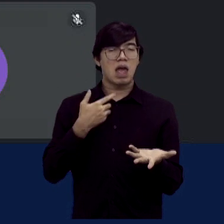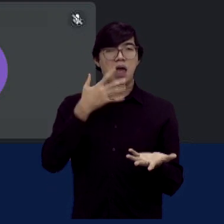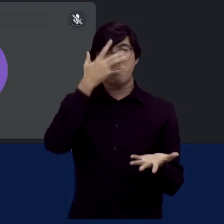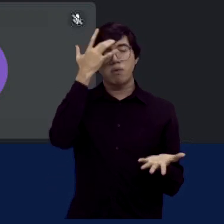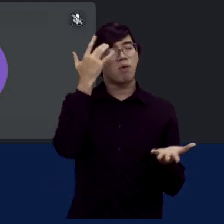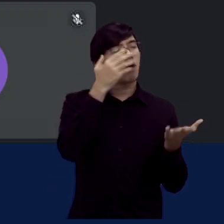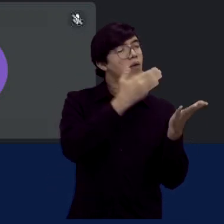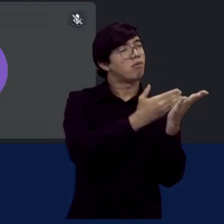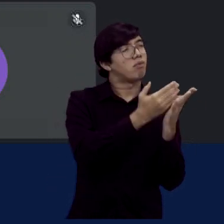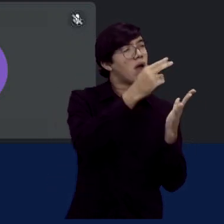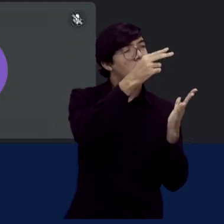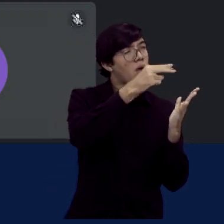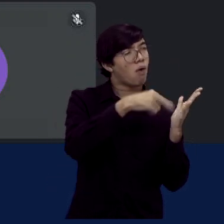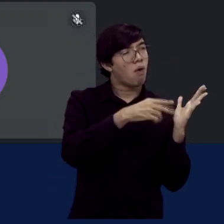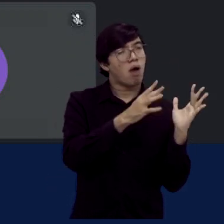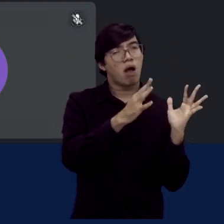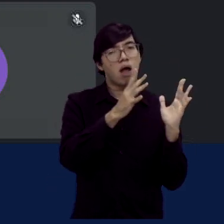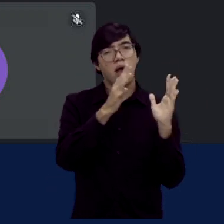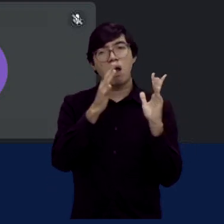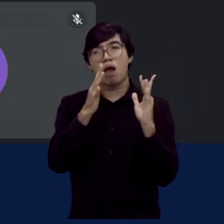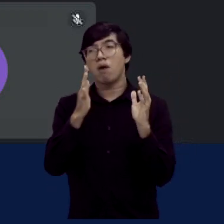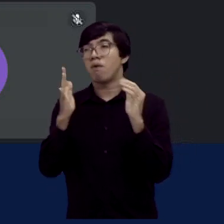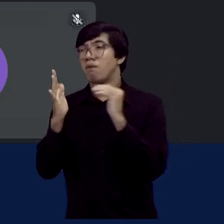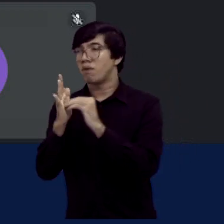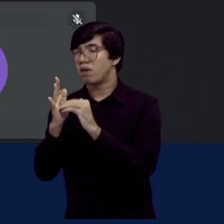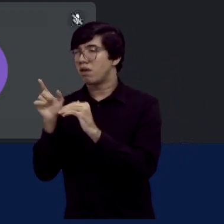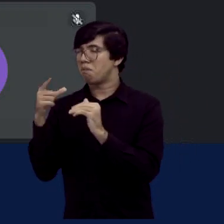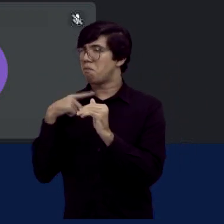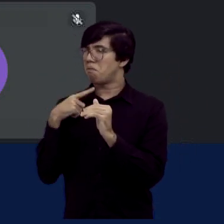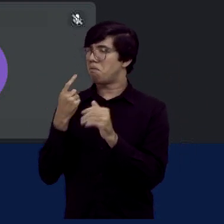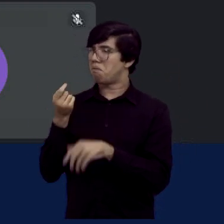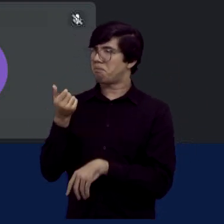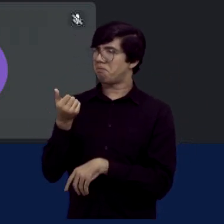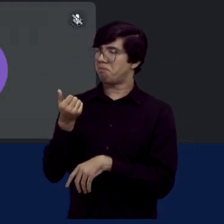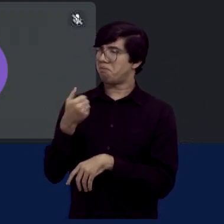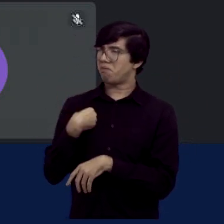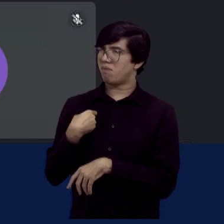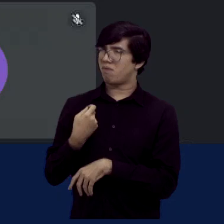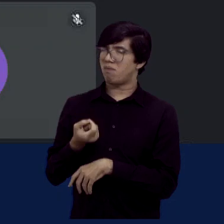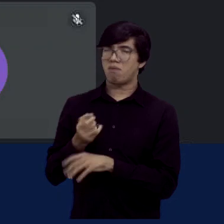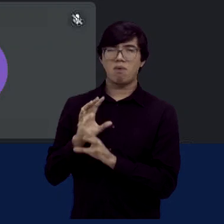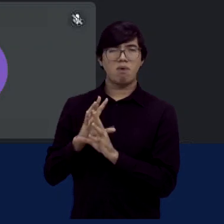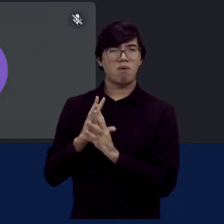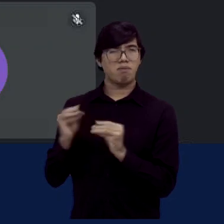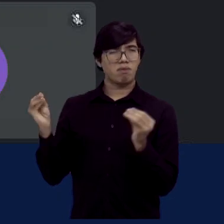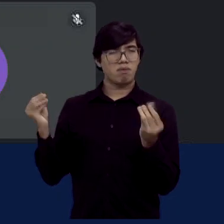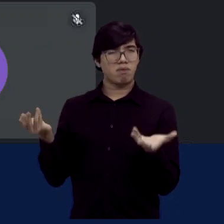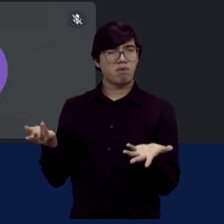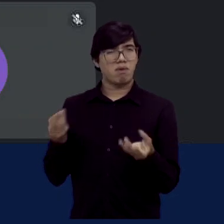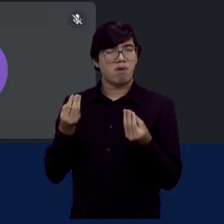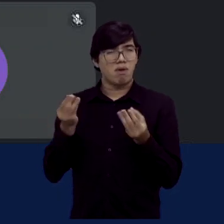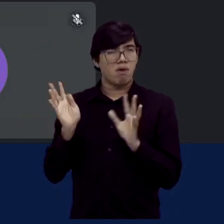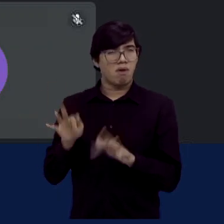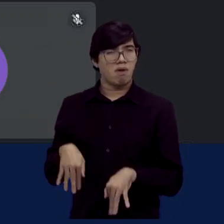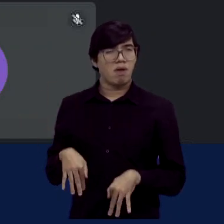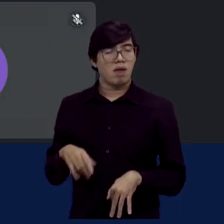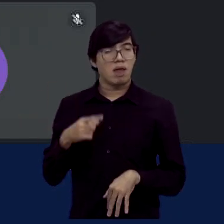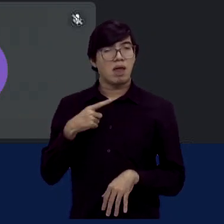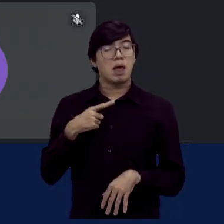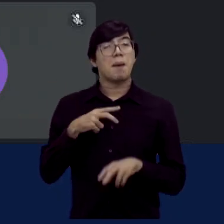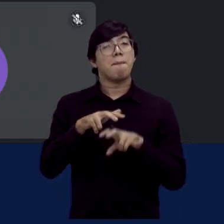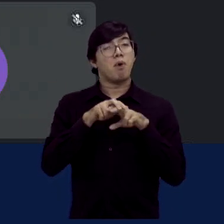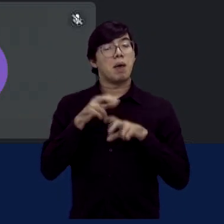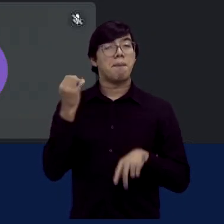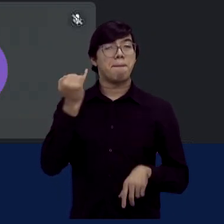Então, eu prefiro saber que o meu fim está lá, e aí tudo vai se movimentar na direção dele,